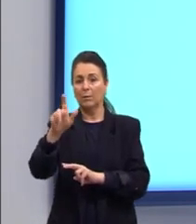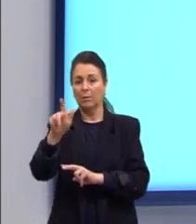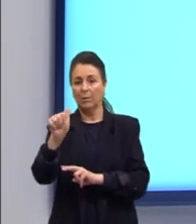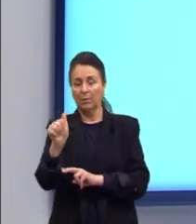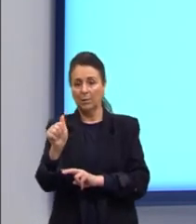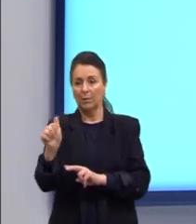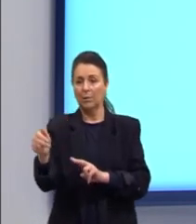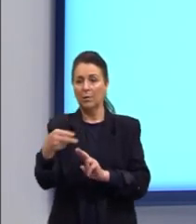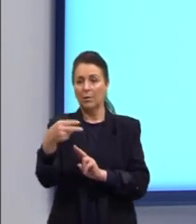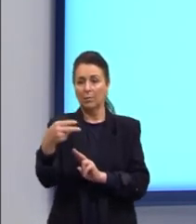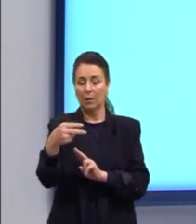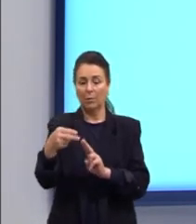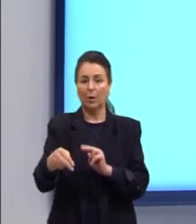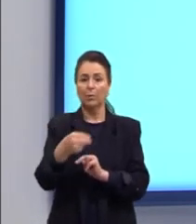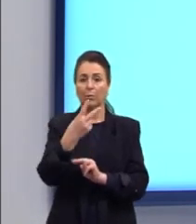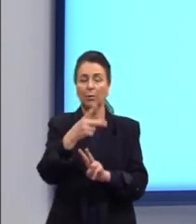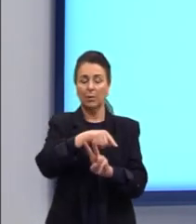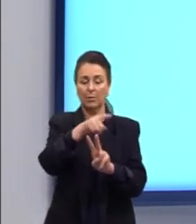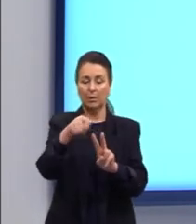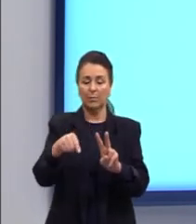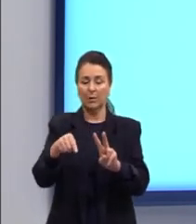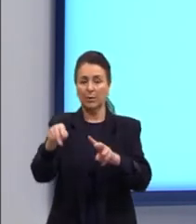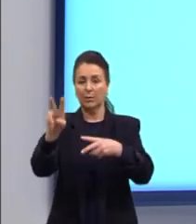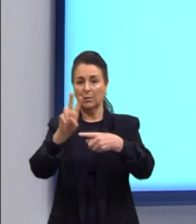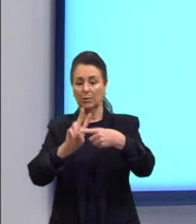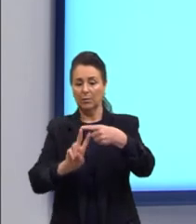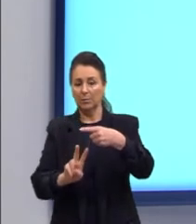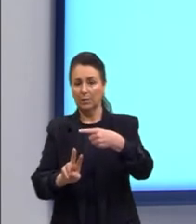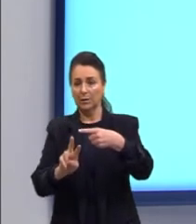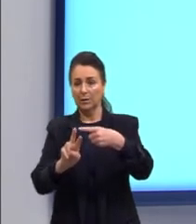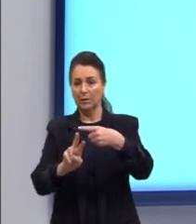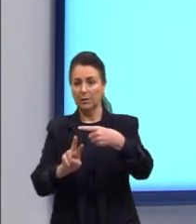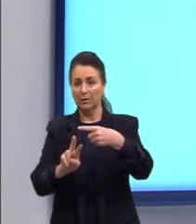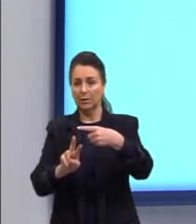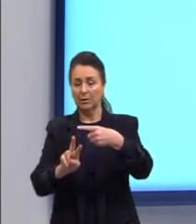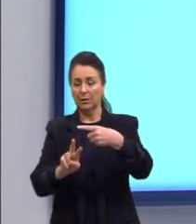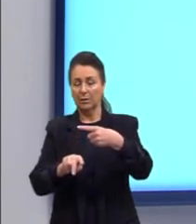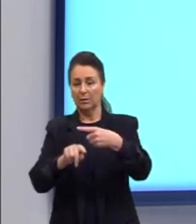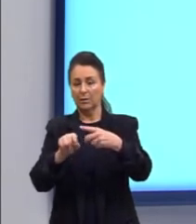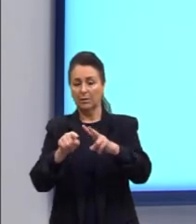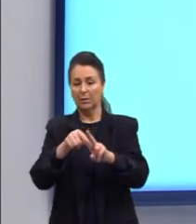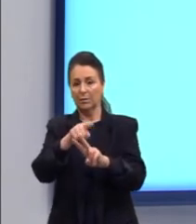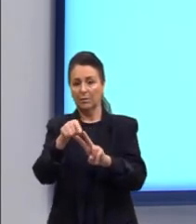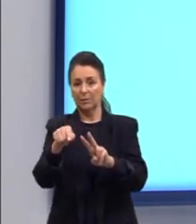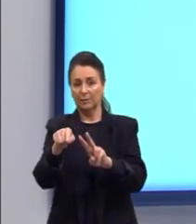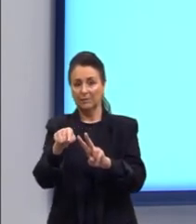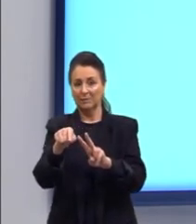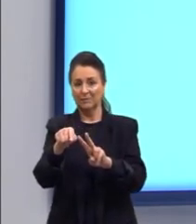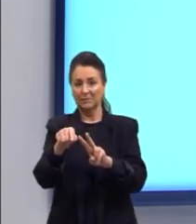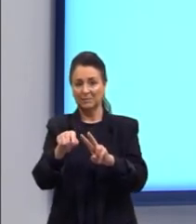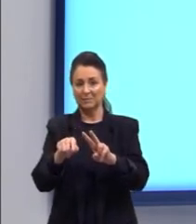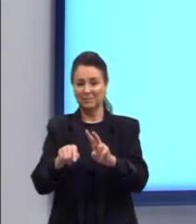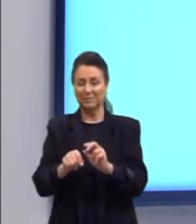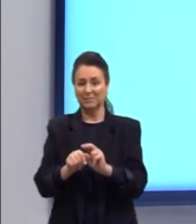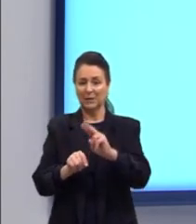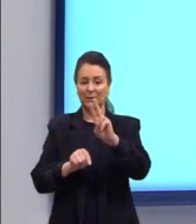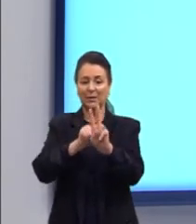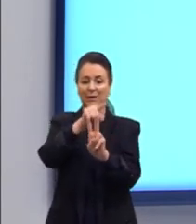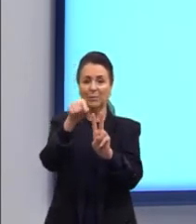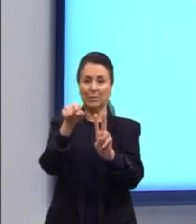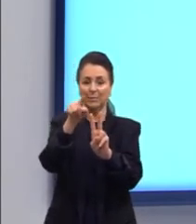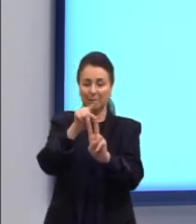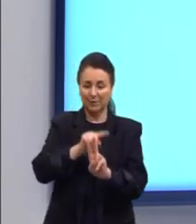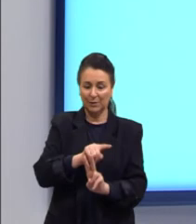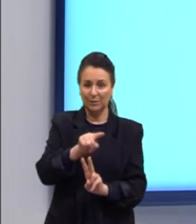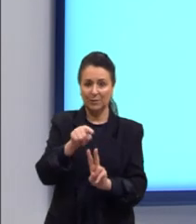sobre pi aqui a gente pode fazer uma simplificação né eu tenho pino numerador e no denominador então eu sempre